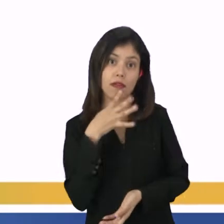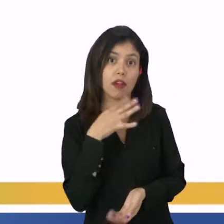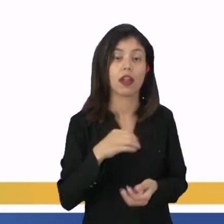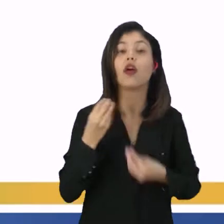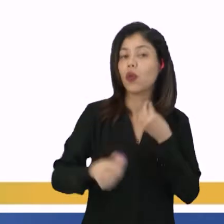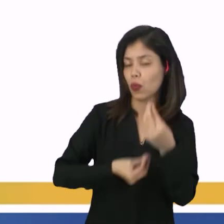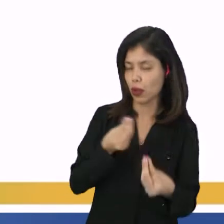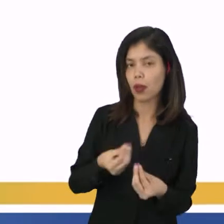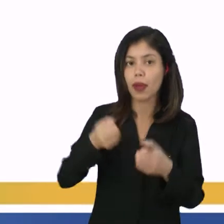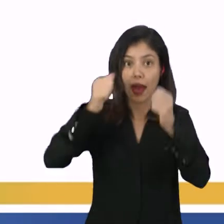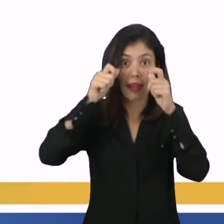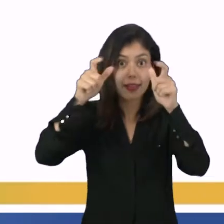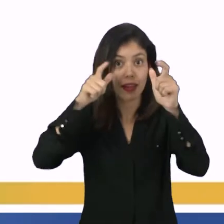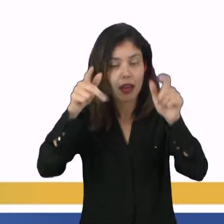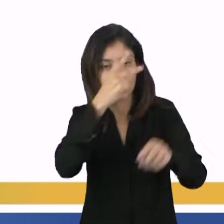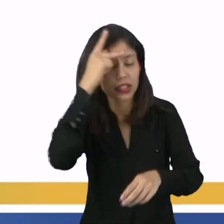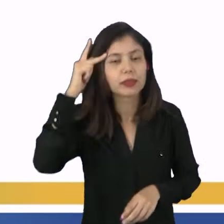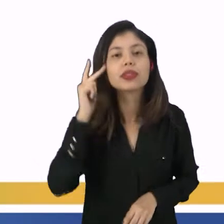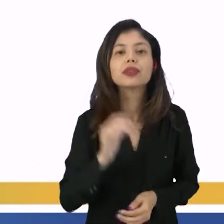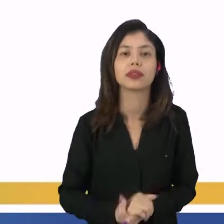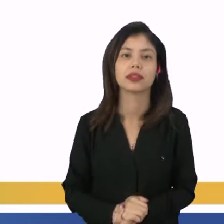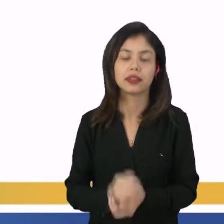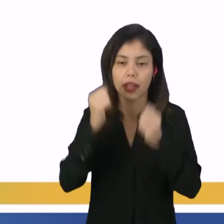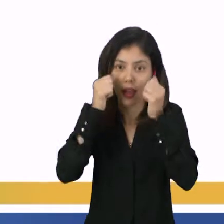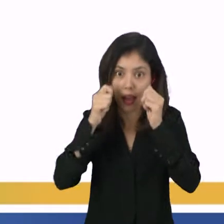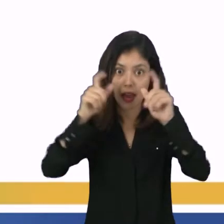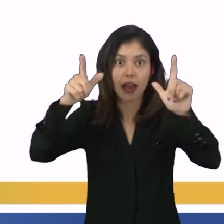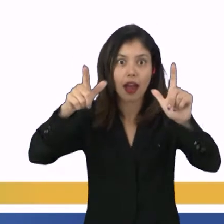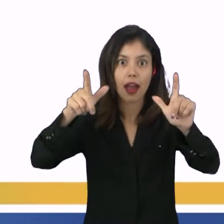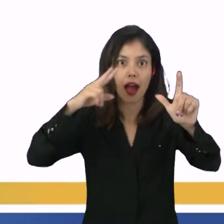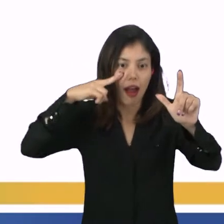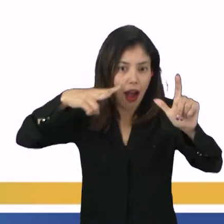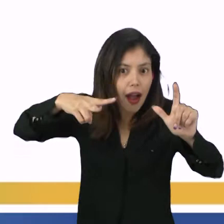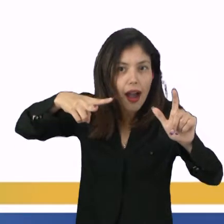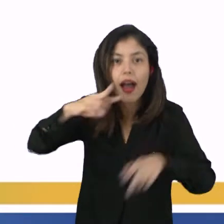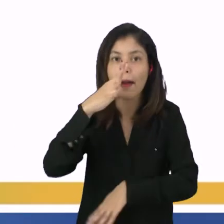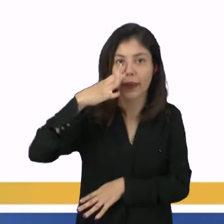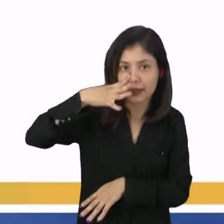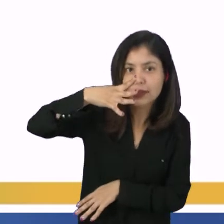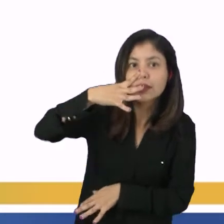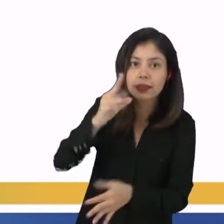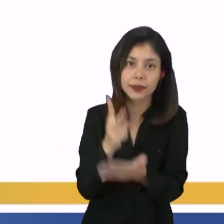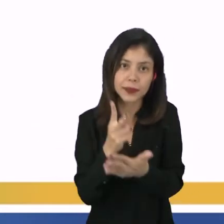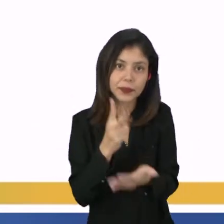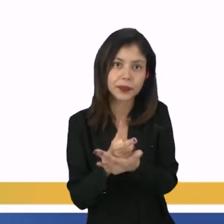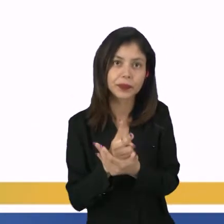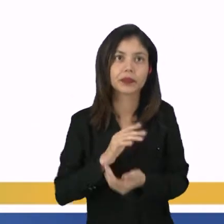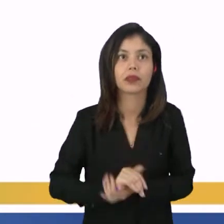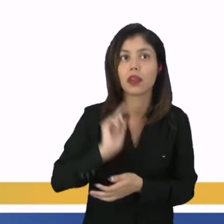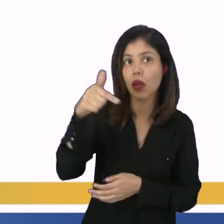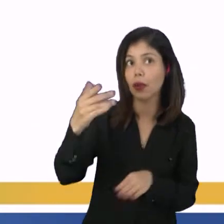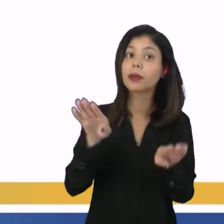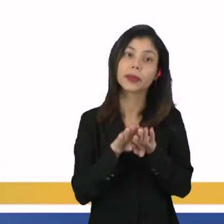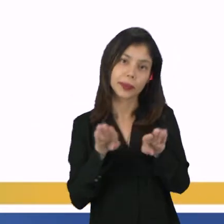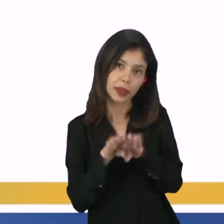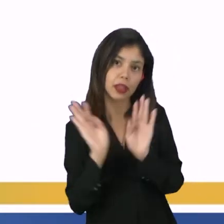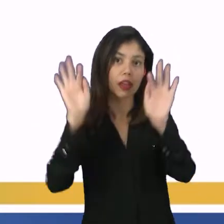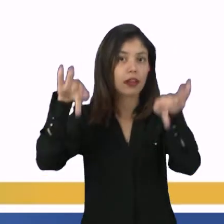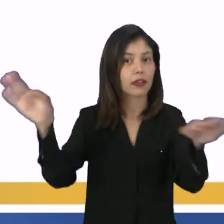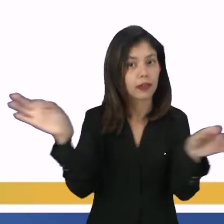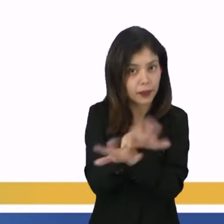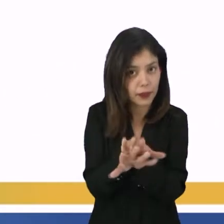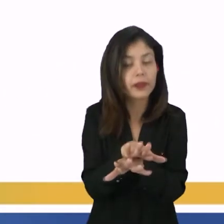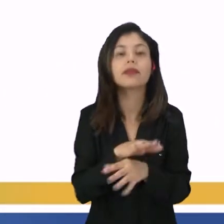modo a garantir a atenção dos ouvintes e manter vivo o interesse deles. E você também pode, nessa outra etapa, que é a conclusão